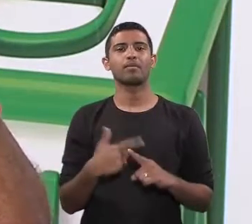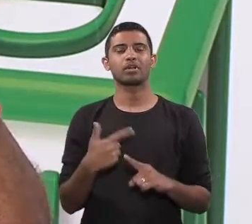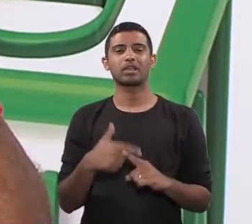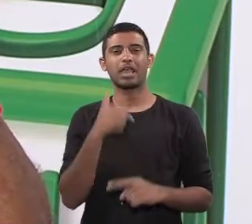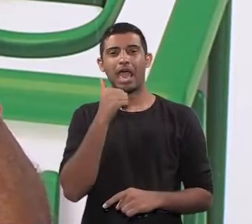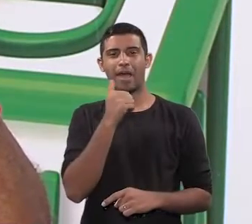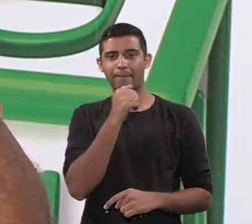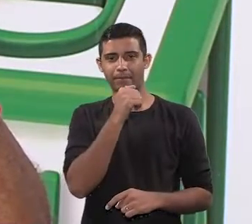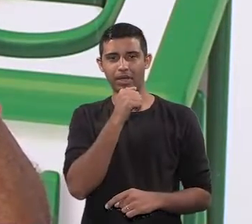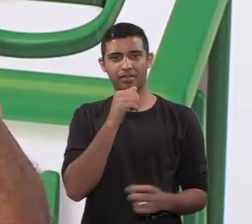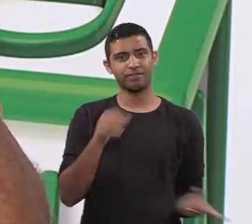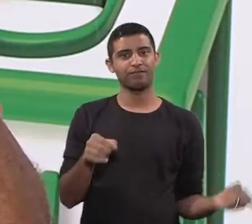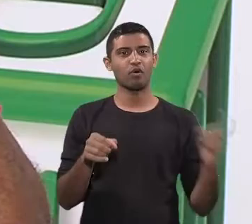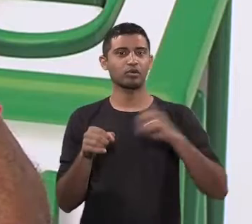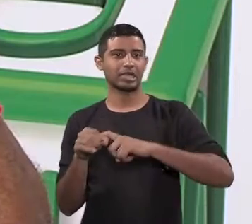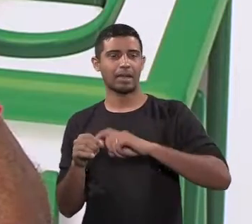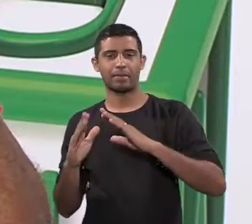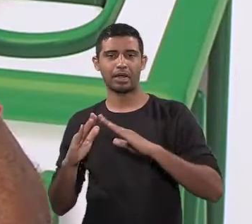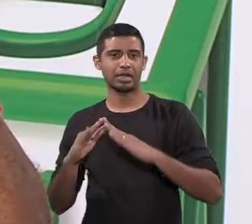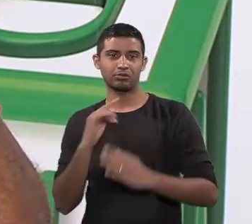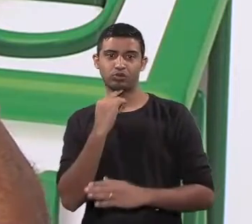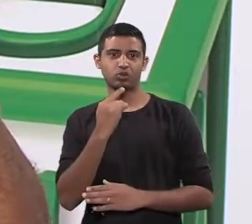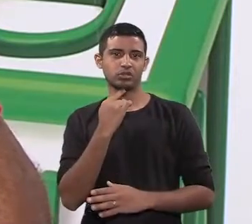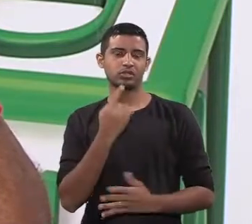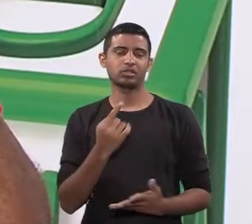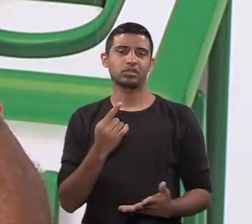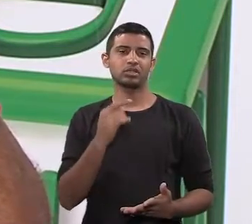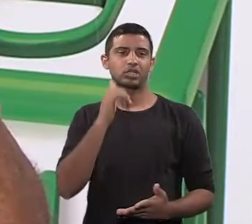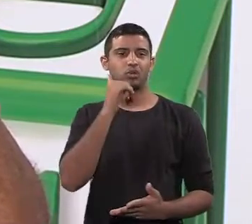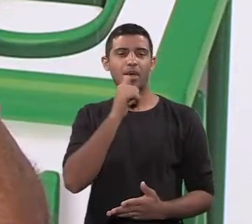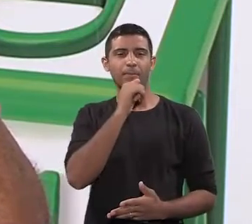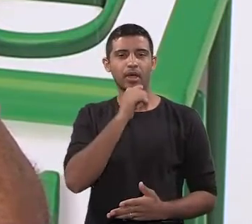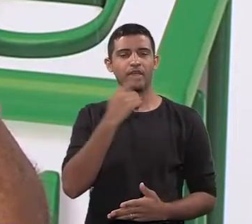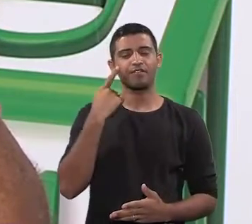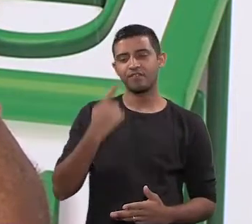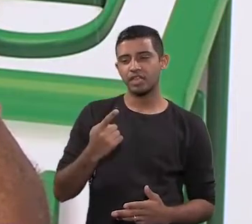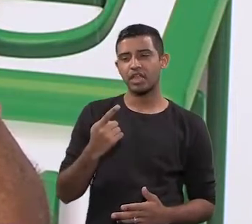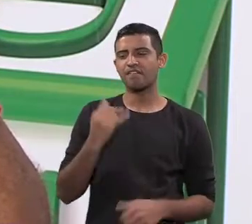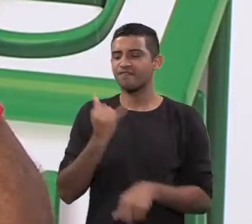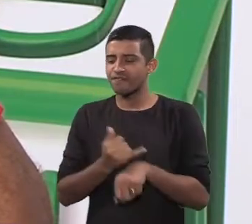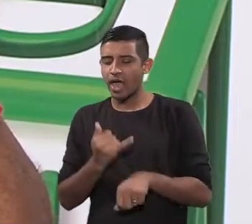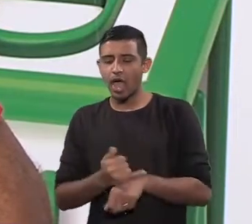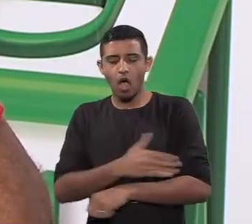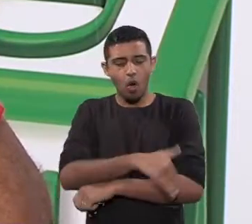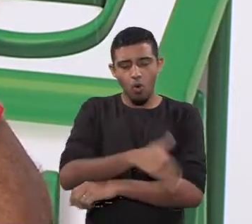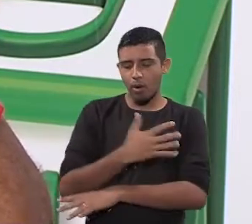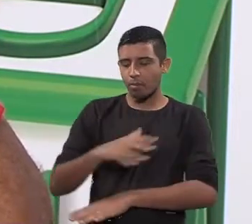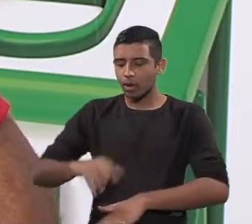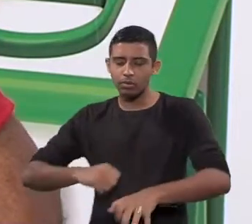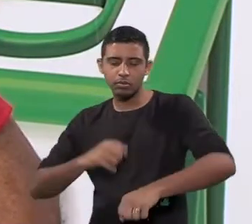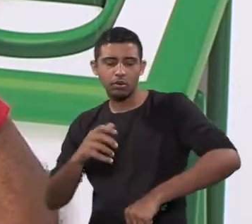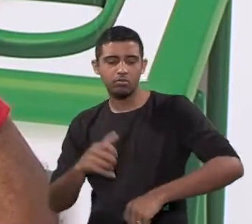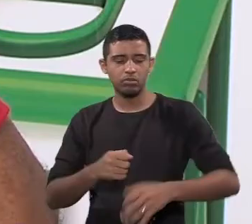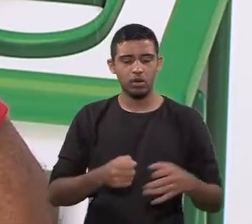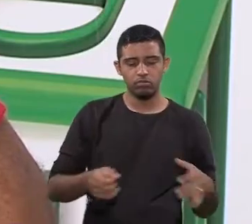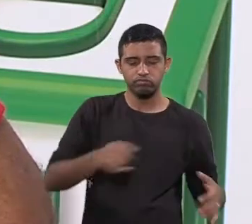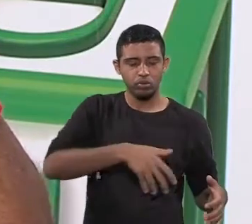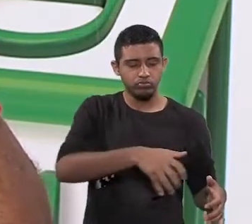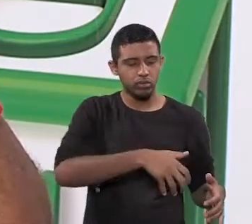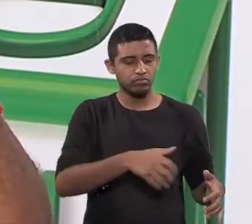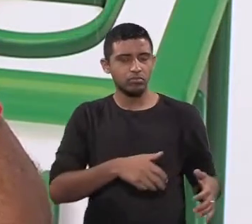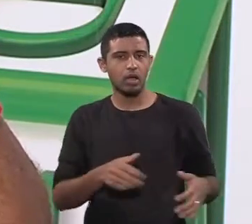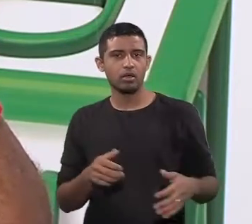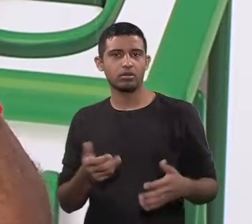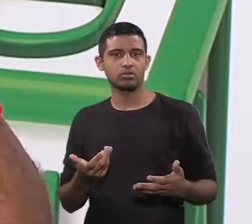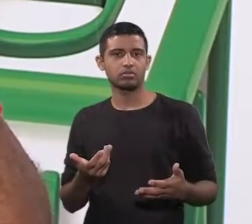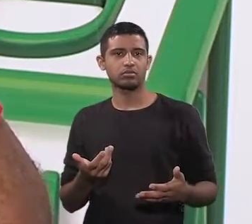da passagem. Então ela ficava catando latinha para que ela pudesse voltar. Hoje essa menina está fazendo vestibular